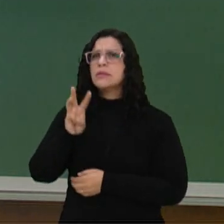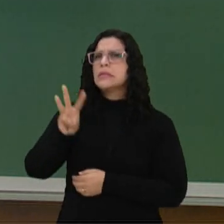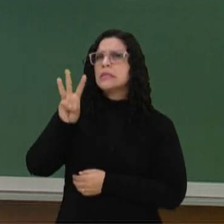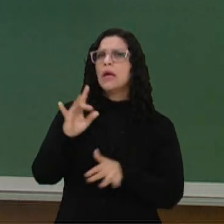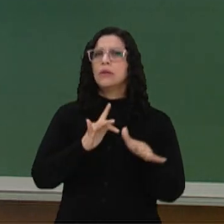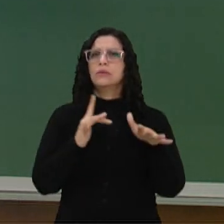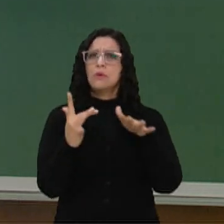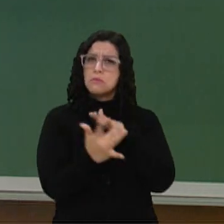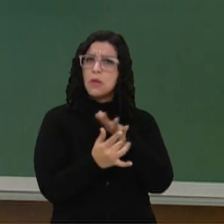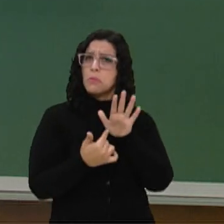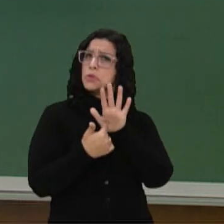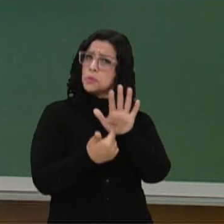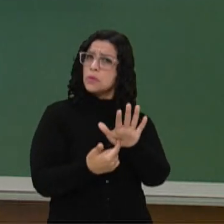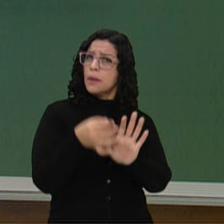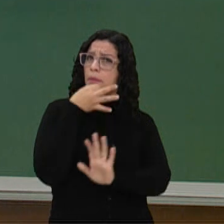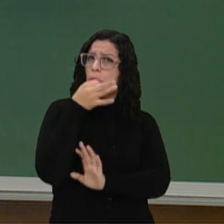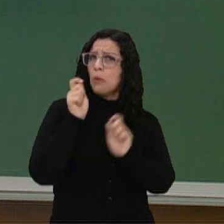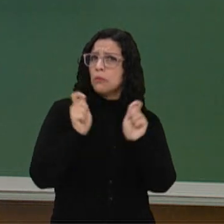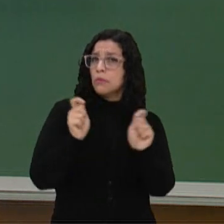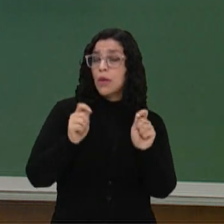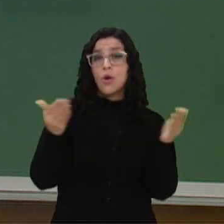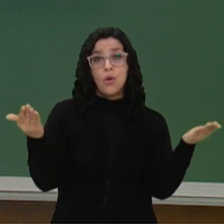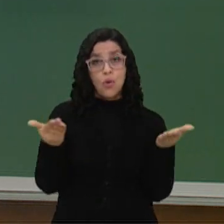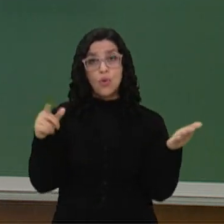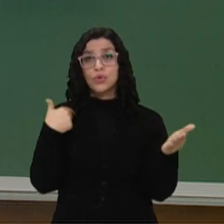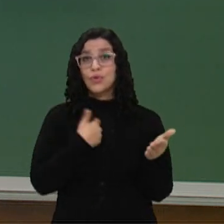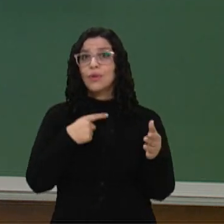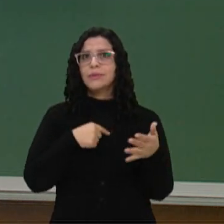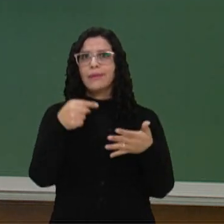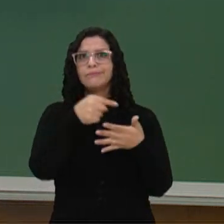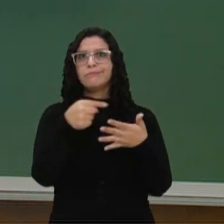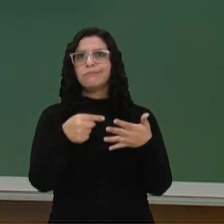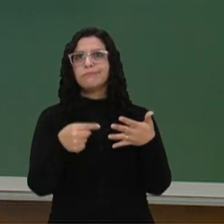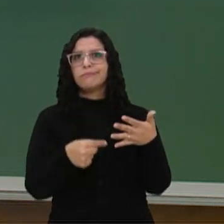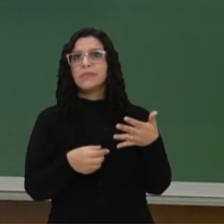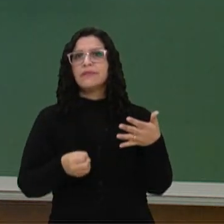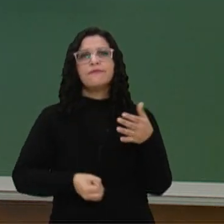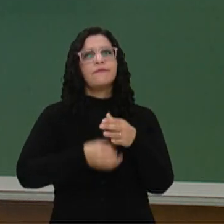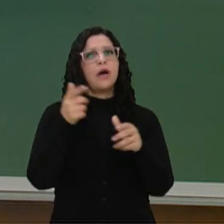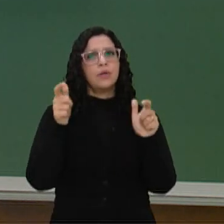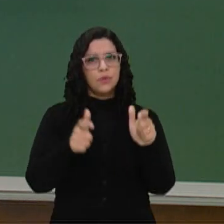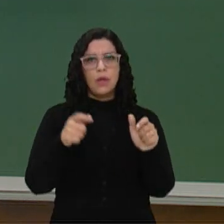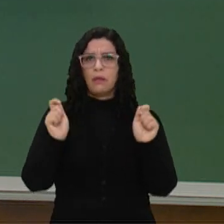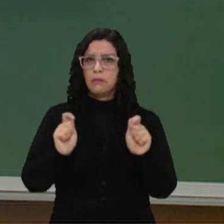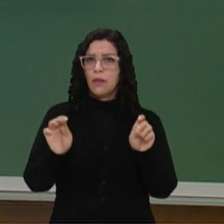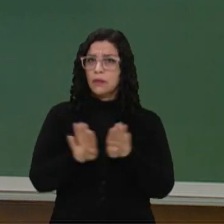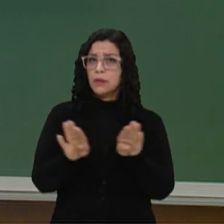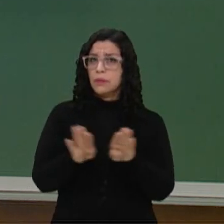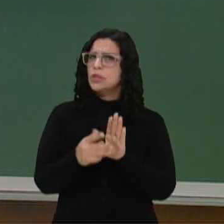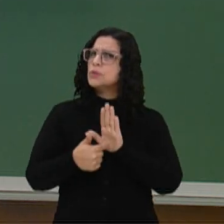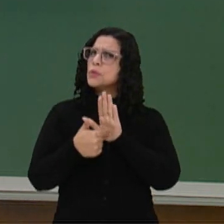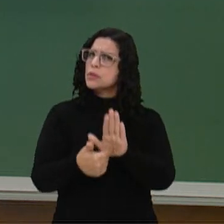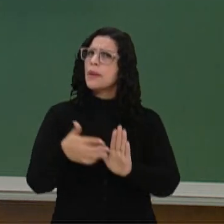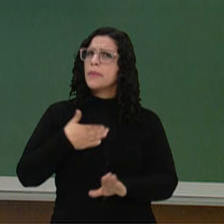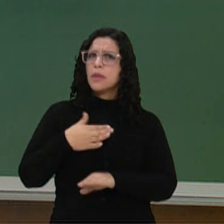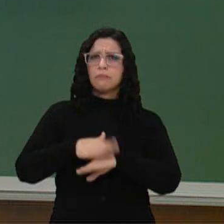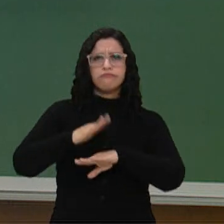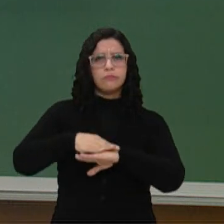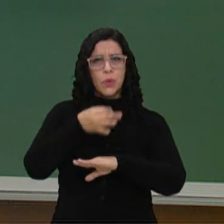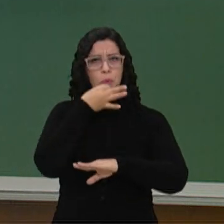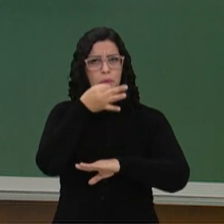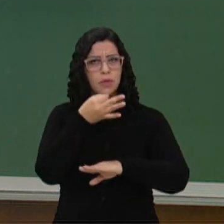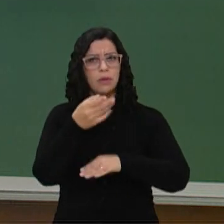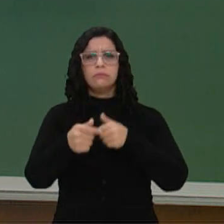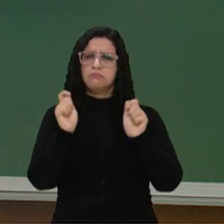redes sociais. Hoje em dia nós temos uma gama imensa de maneiras de nos pronunciarmos em